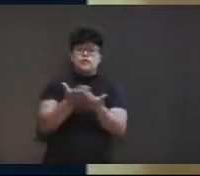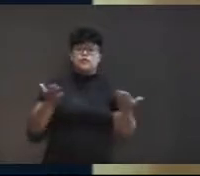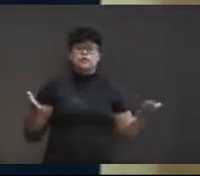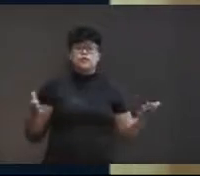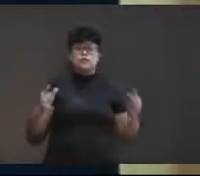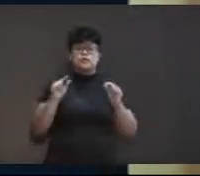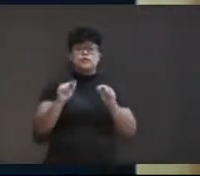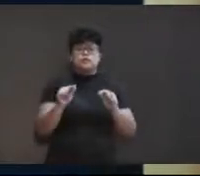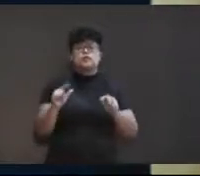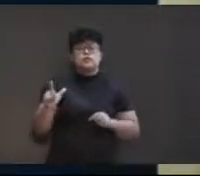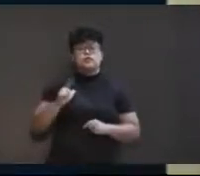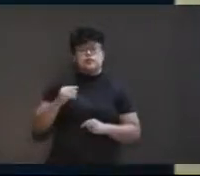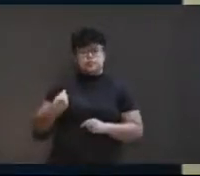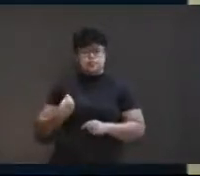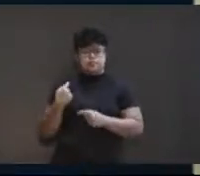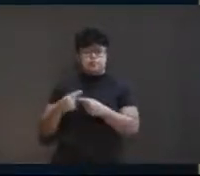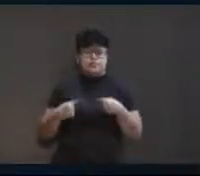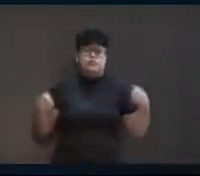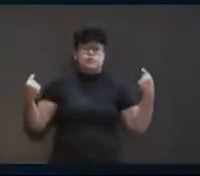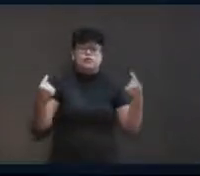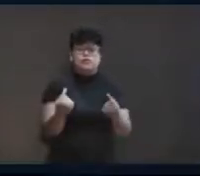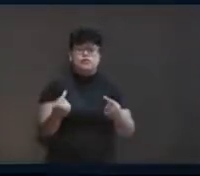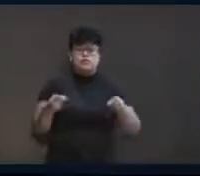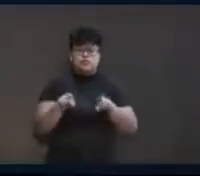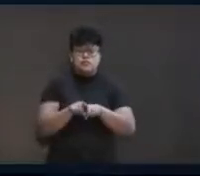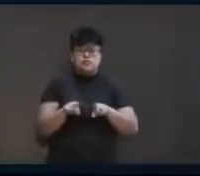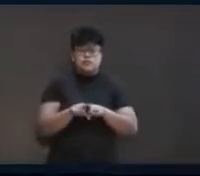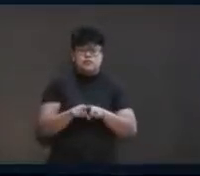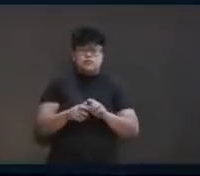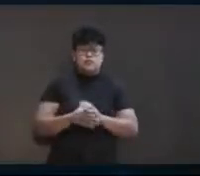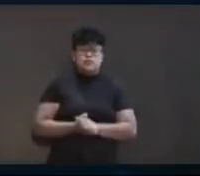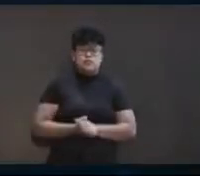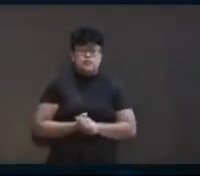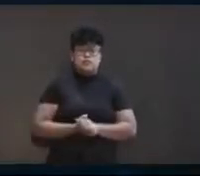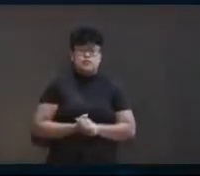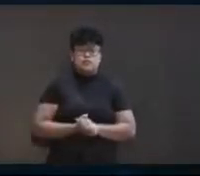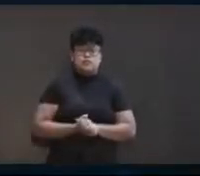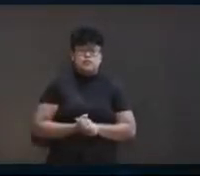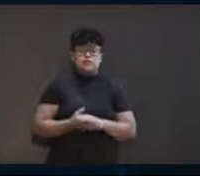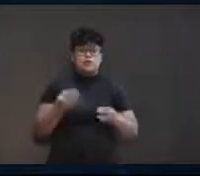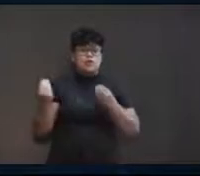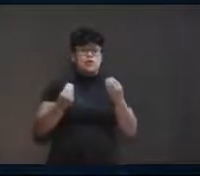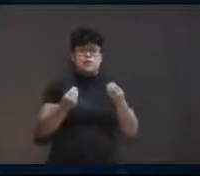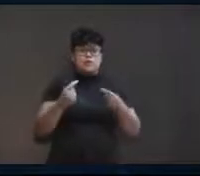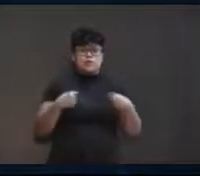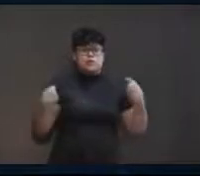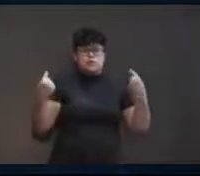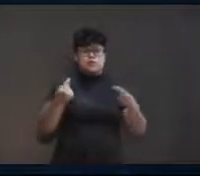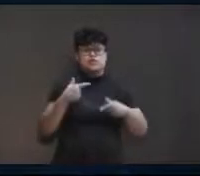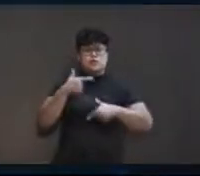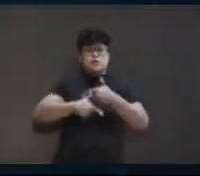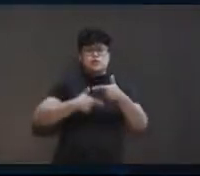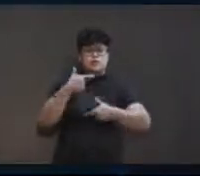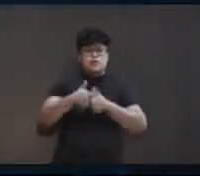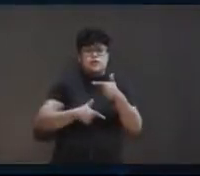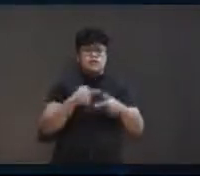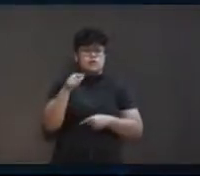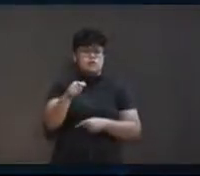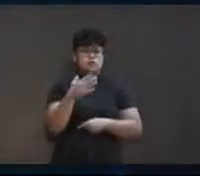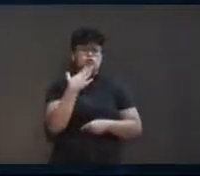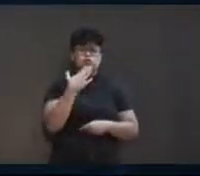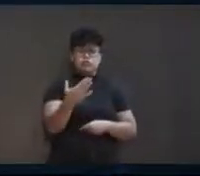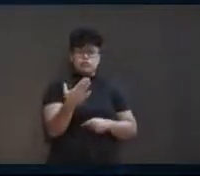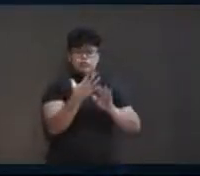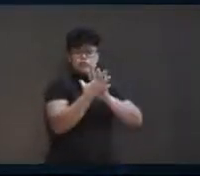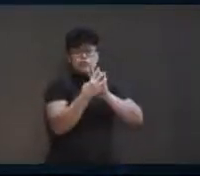chegam a minha nós e como a gente trabalha esses modelos né aqui é